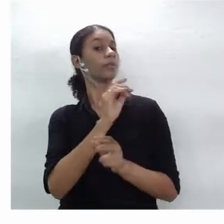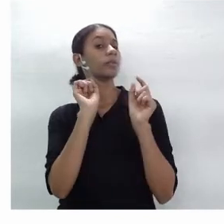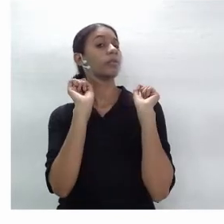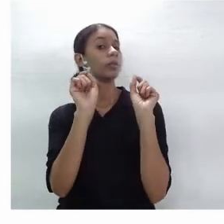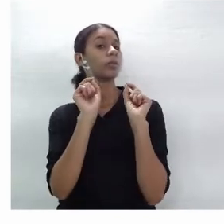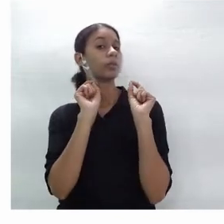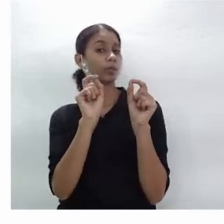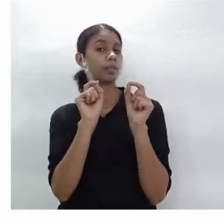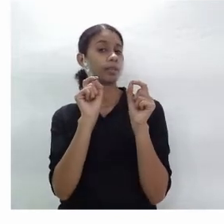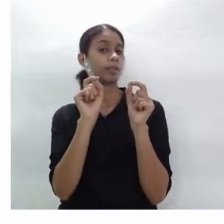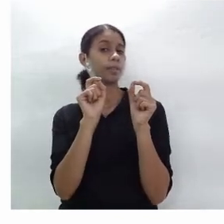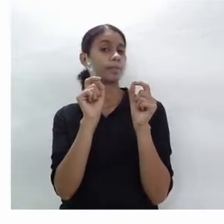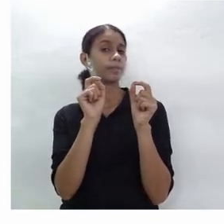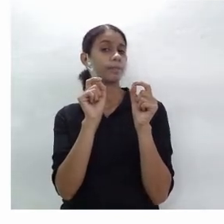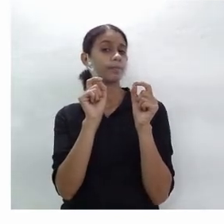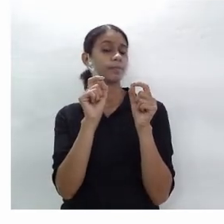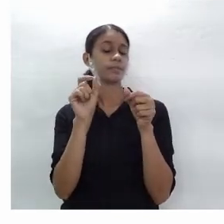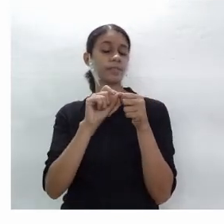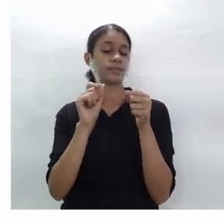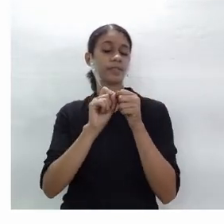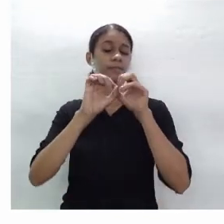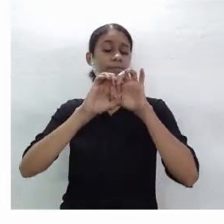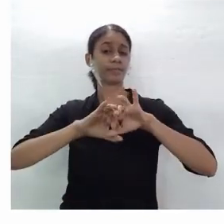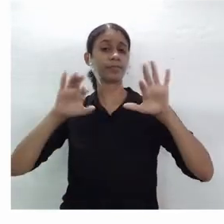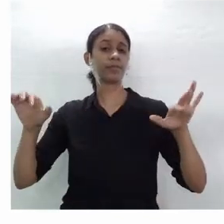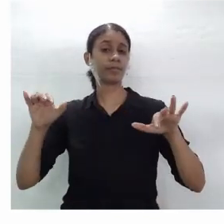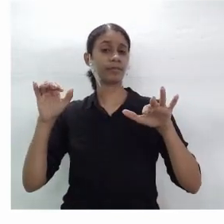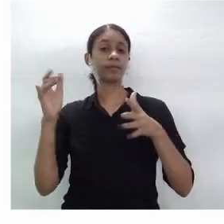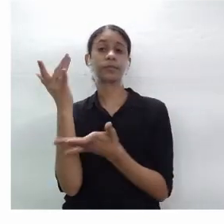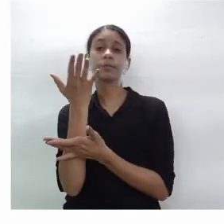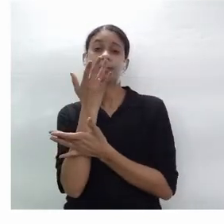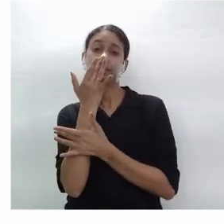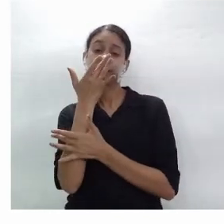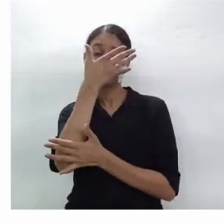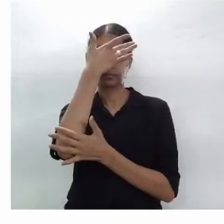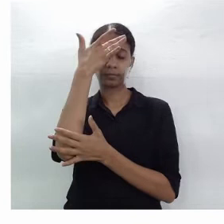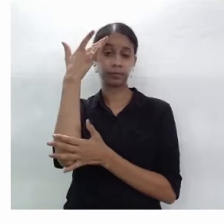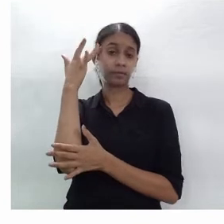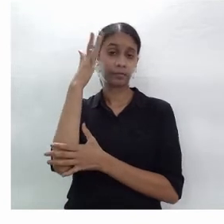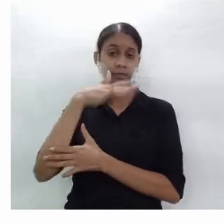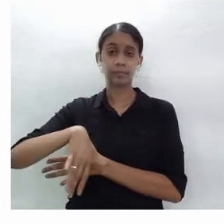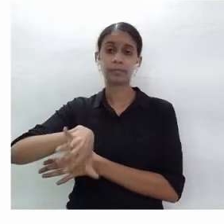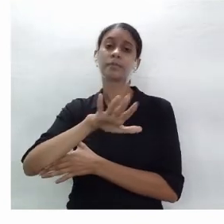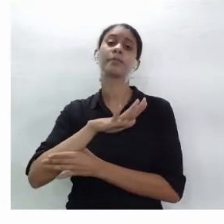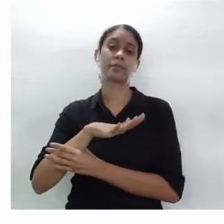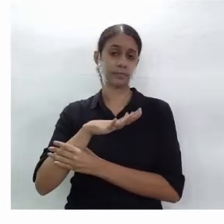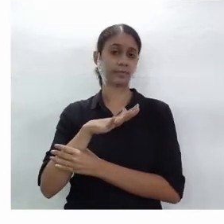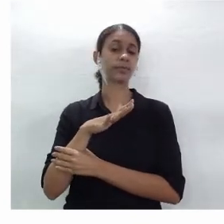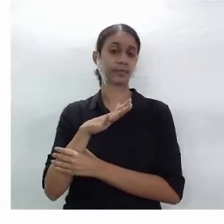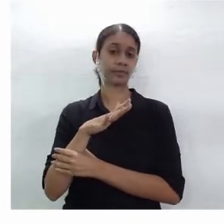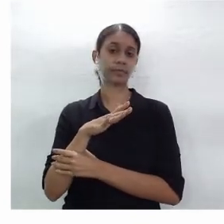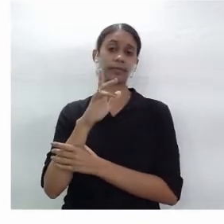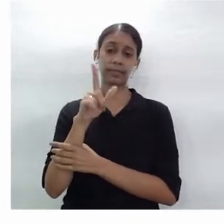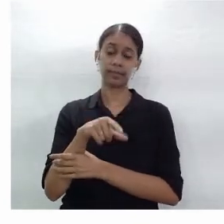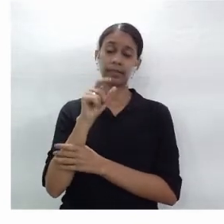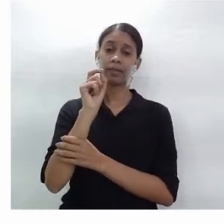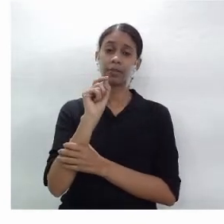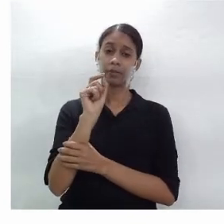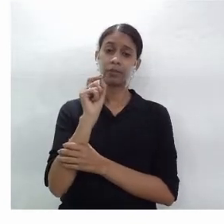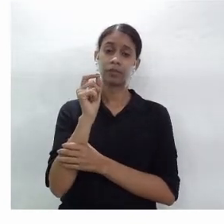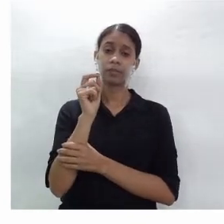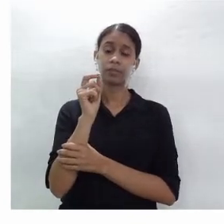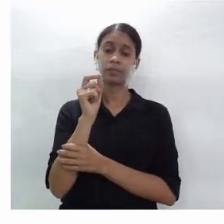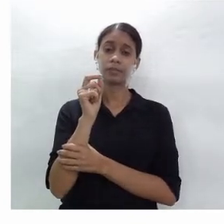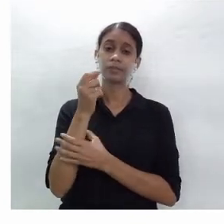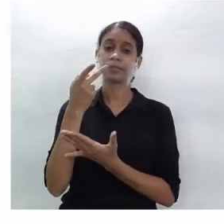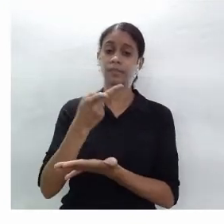causa a segregação racial, que é justamente uma consequência consequência da colonização e da